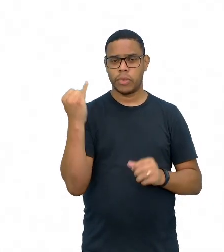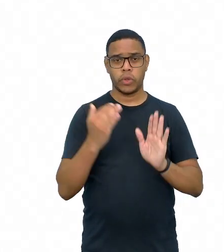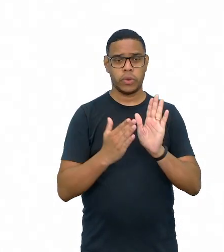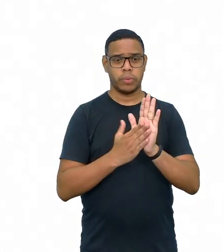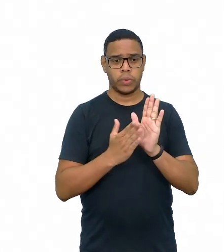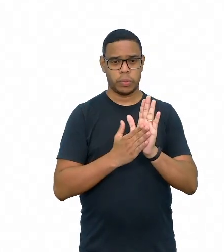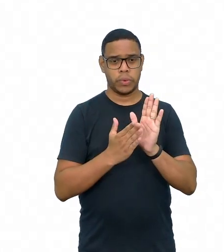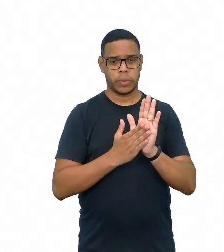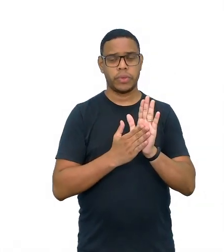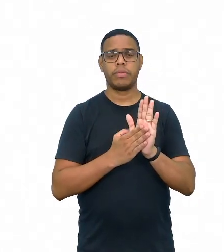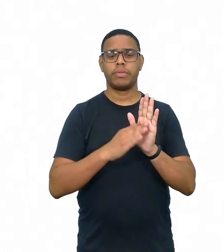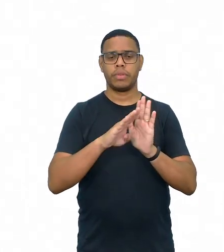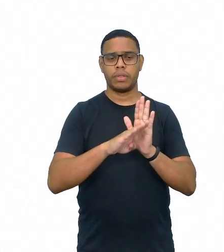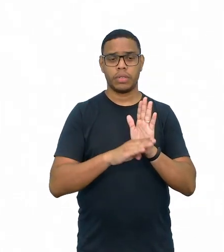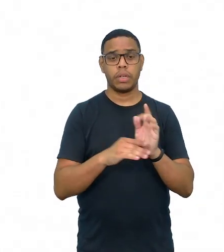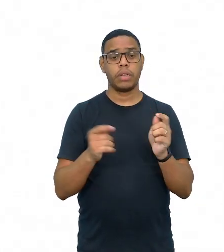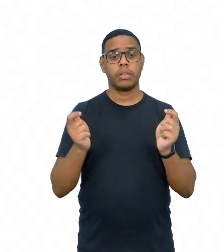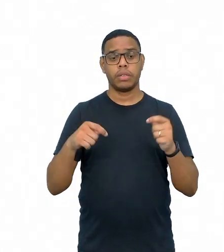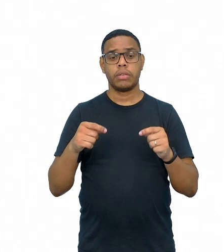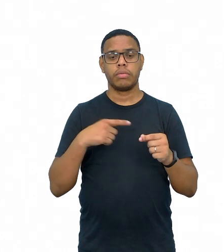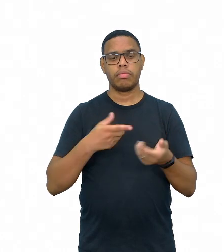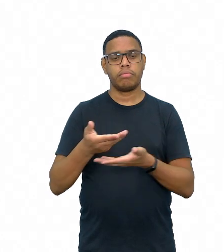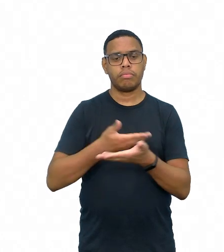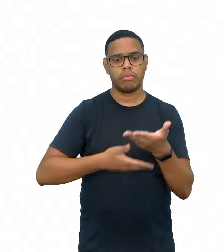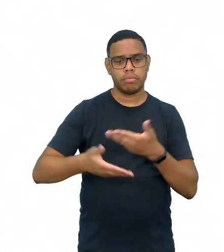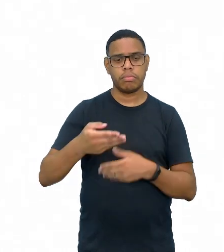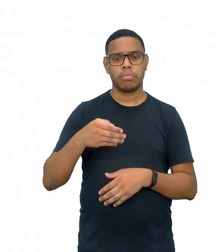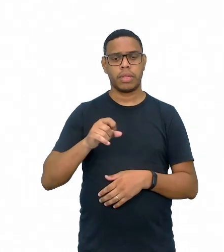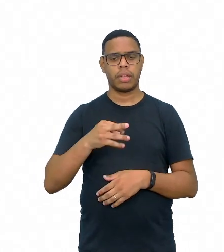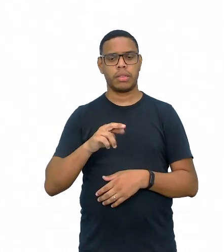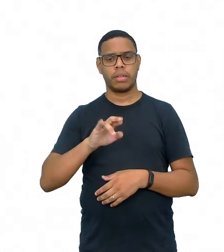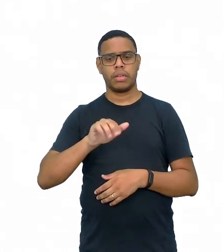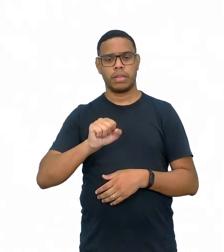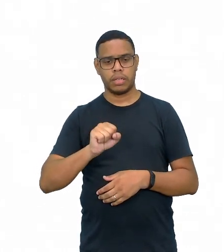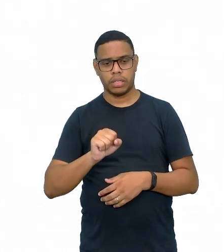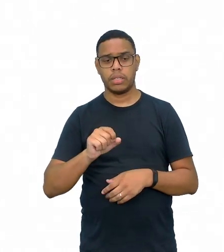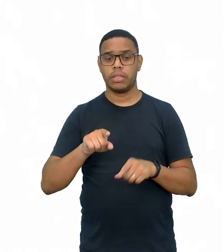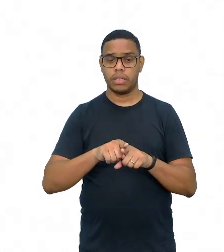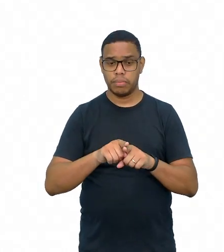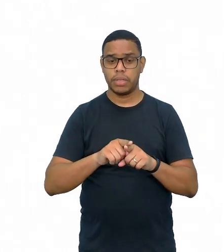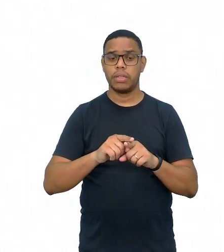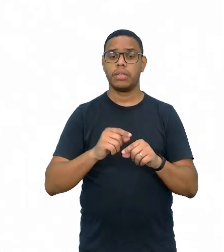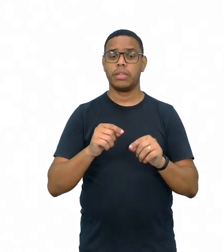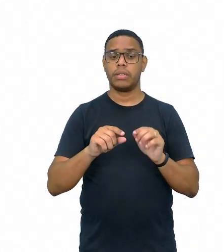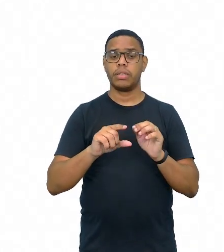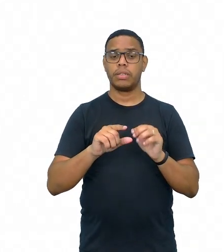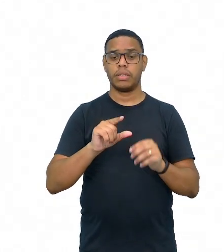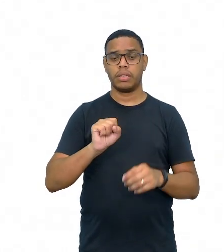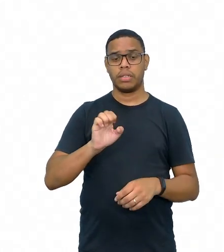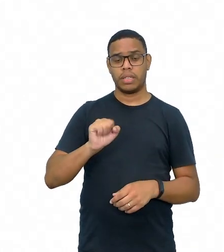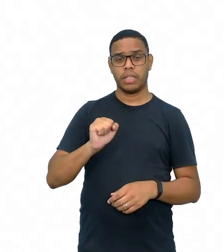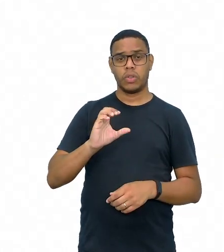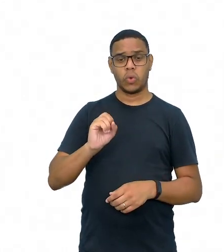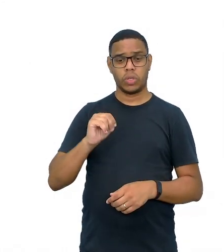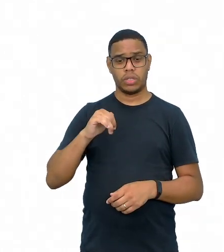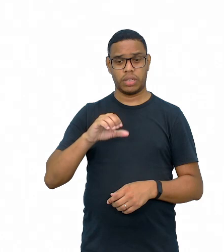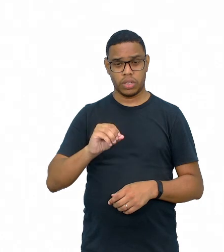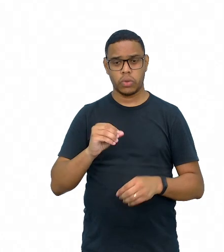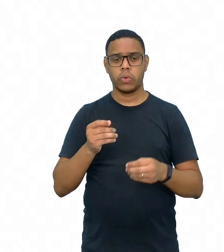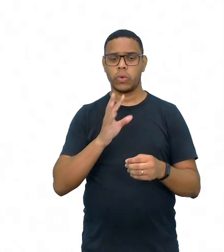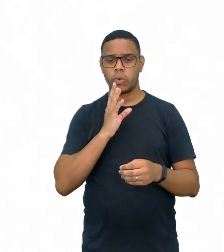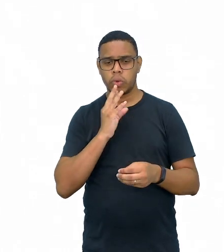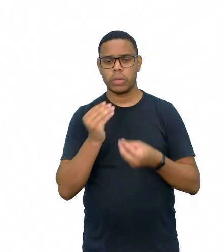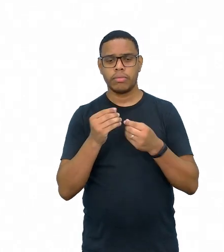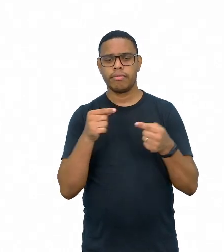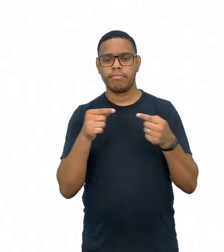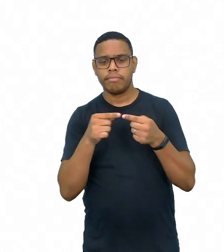o desenvolvimento, é aplicar as relações métricas, incluindo as leis do seno e cosseno, ou as noções de